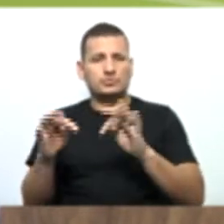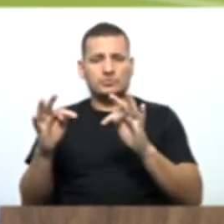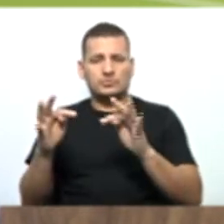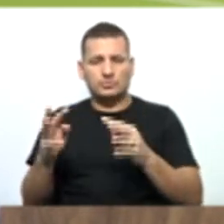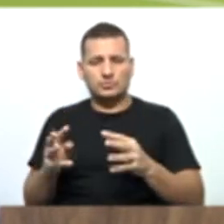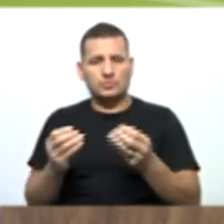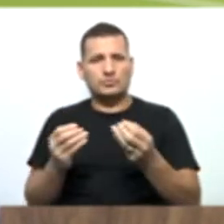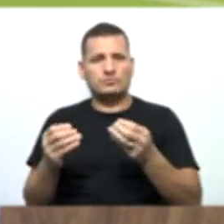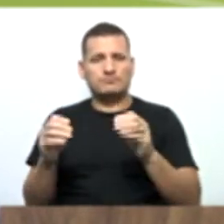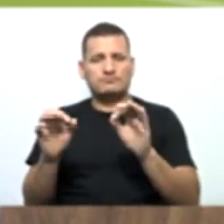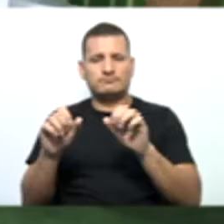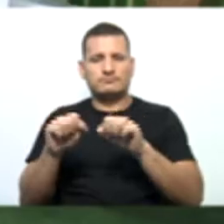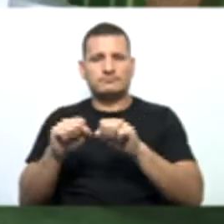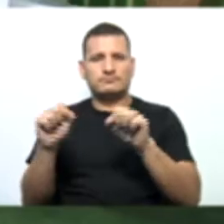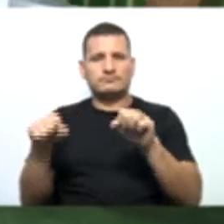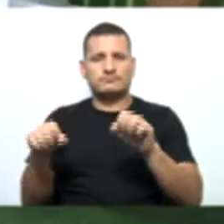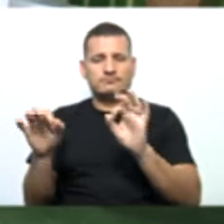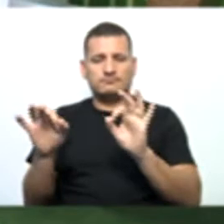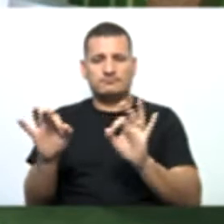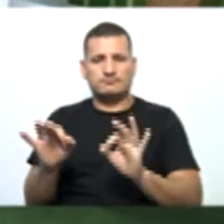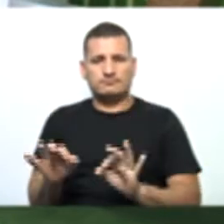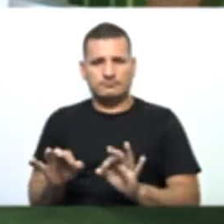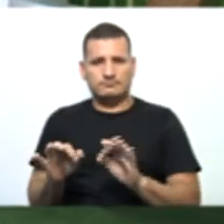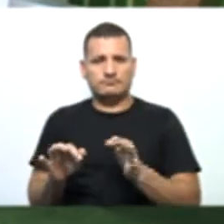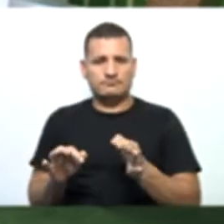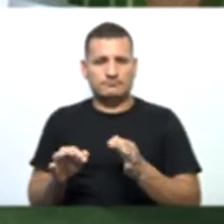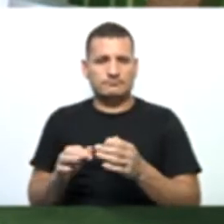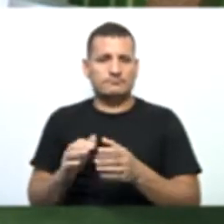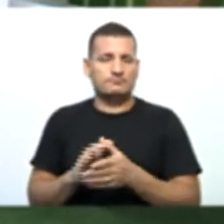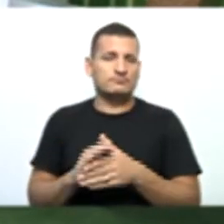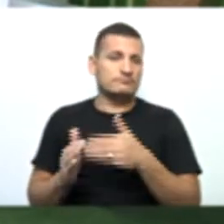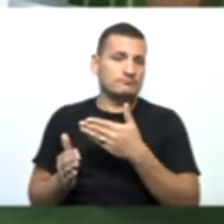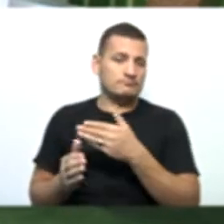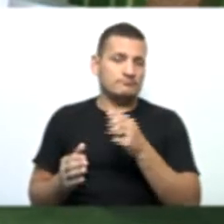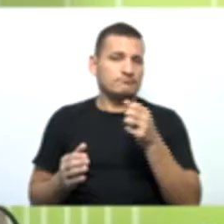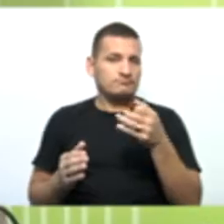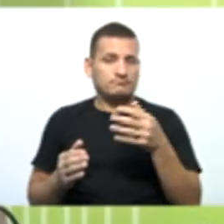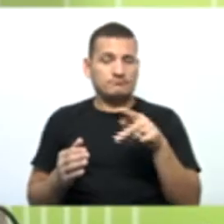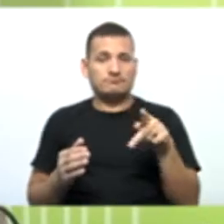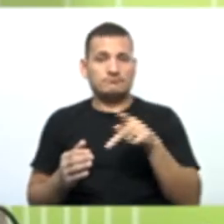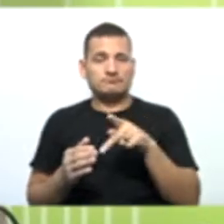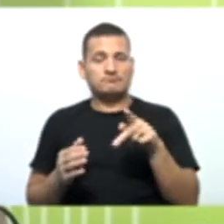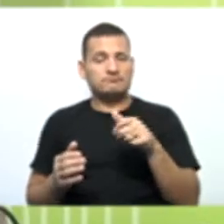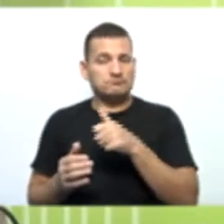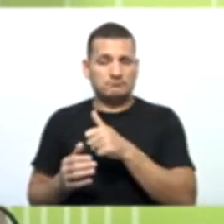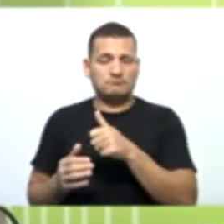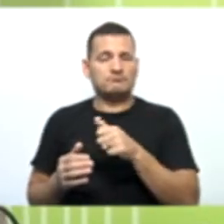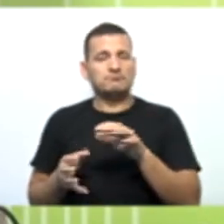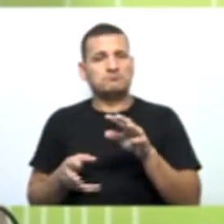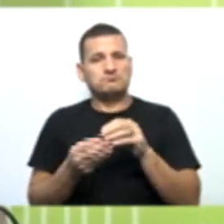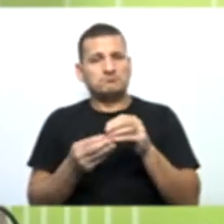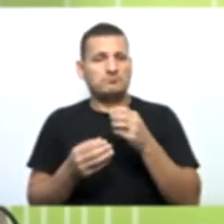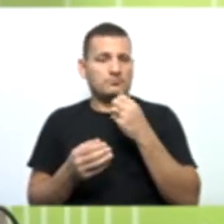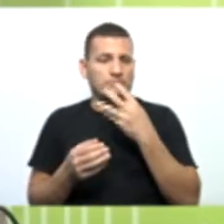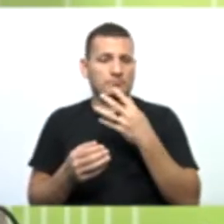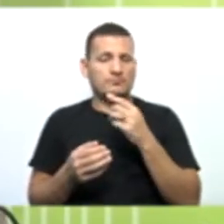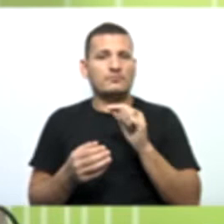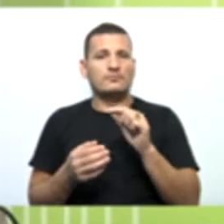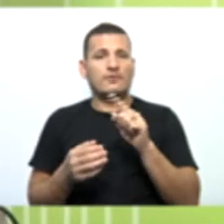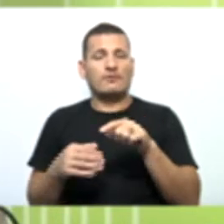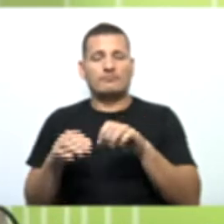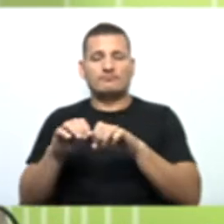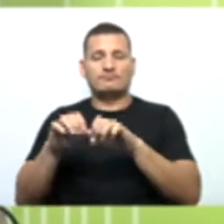montar aquilo, É isso aí. Então, assim, bem pontuado aqui pelo professor Marlon, ele disse, é a espinha